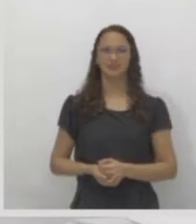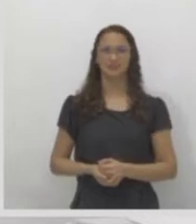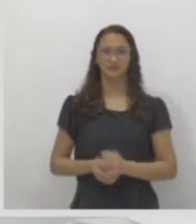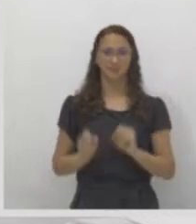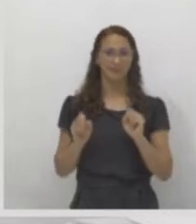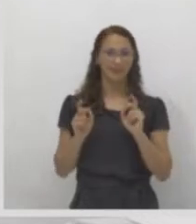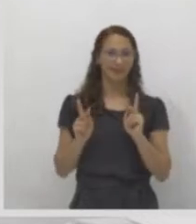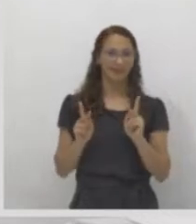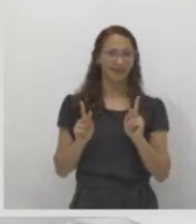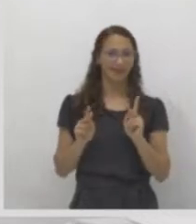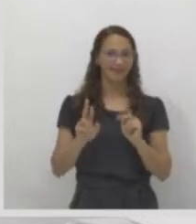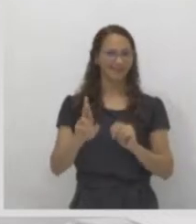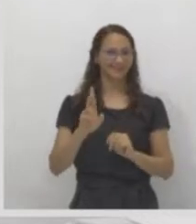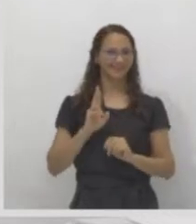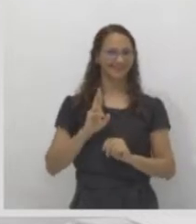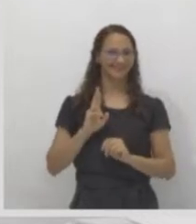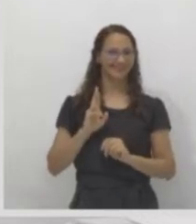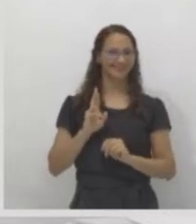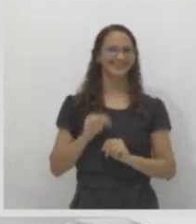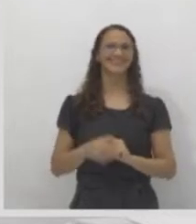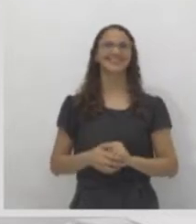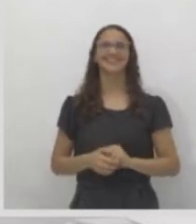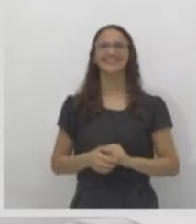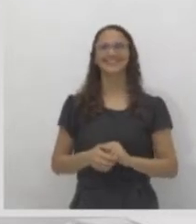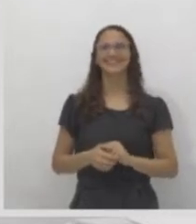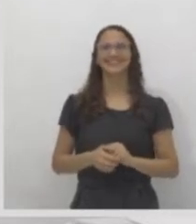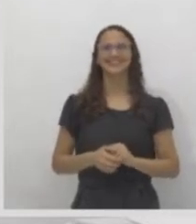Ok? Vamos à resposta?